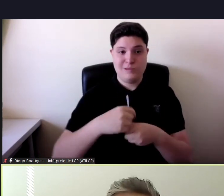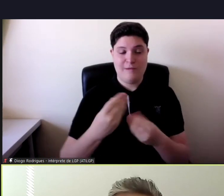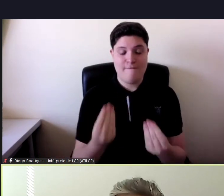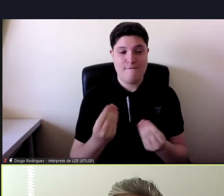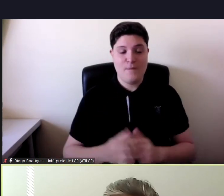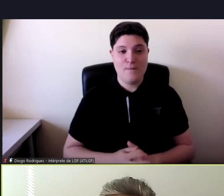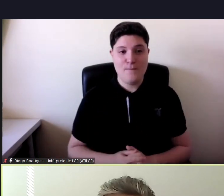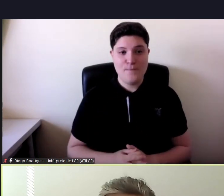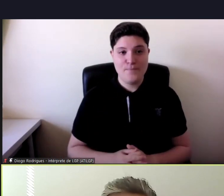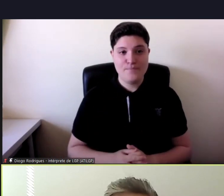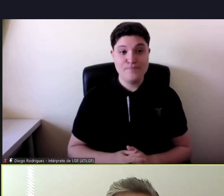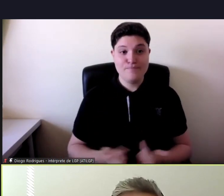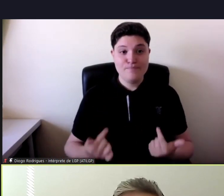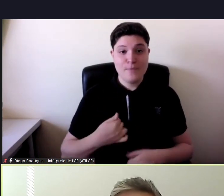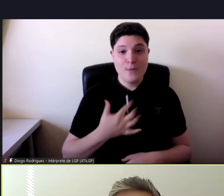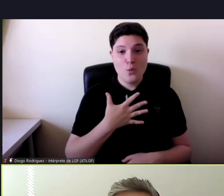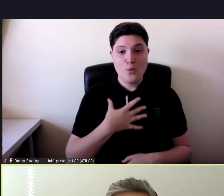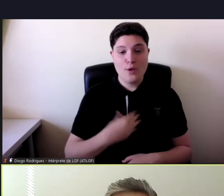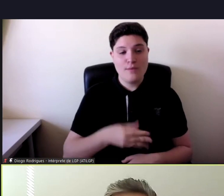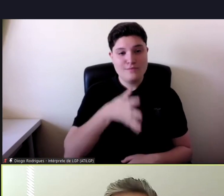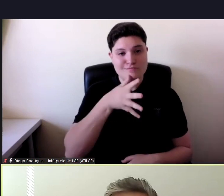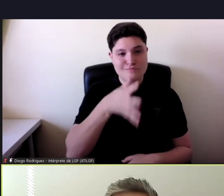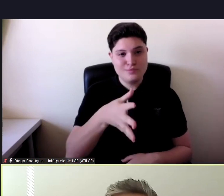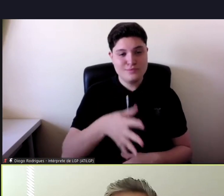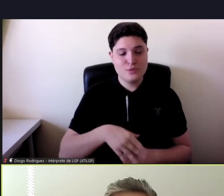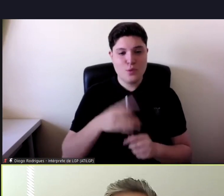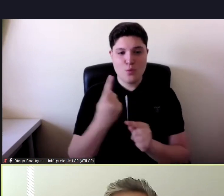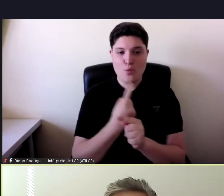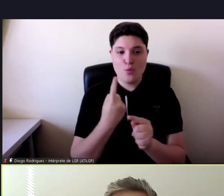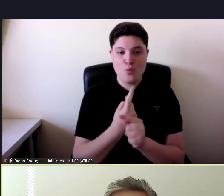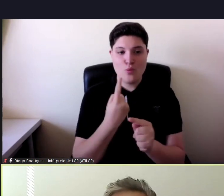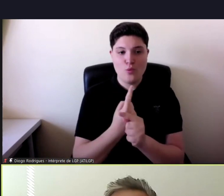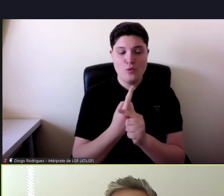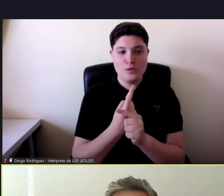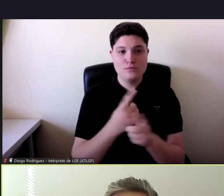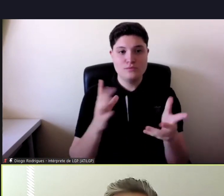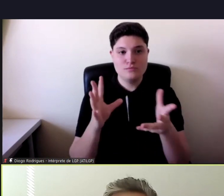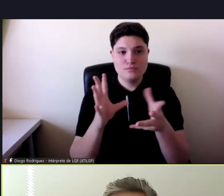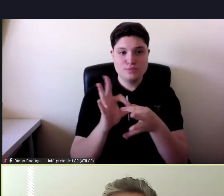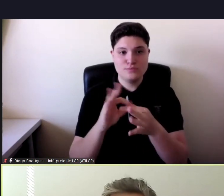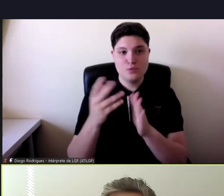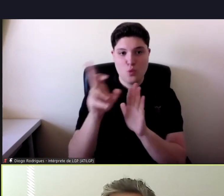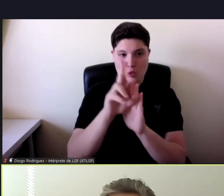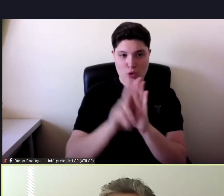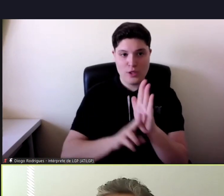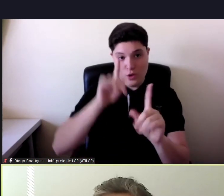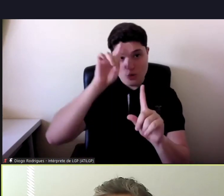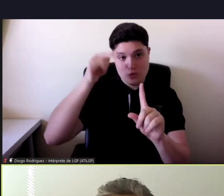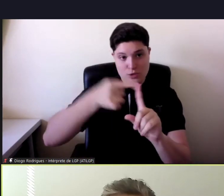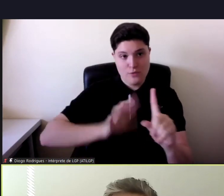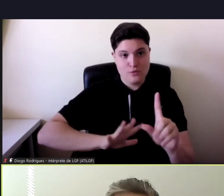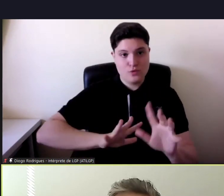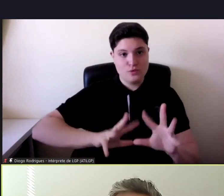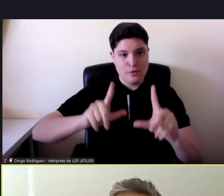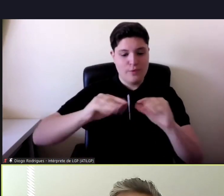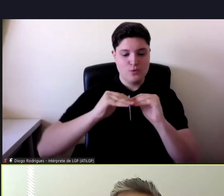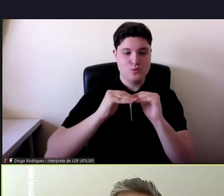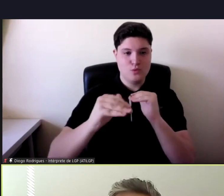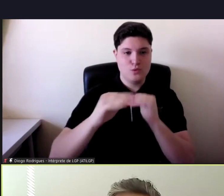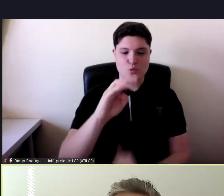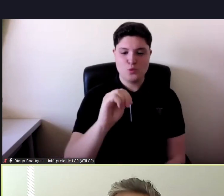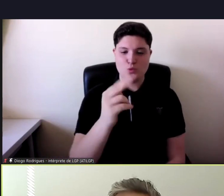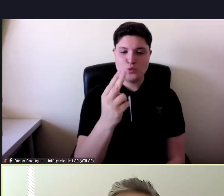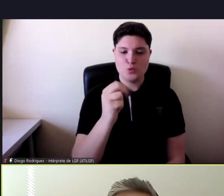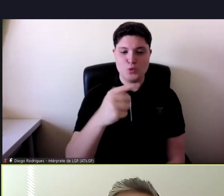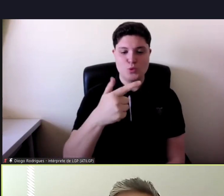eu começaria por referir aqui um aspecto que está relacionado com o próprio relatório dos Objetivos de Desenvolvimento Sustentável, ODS,